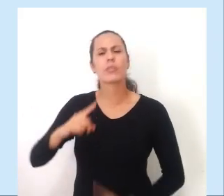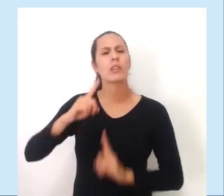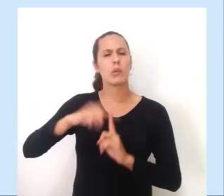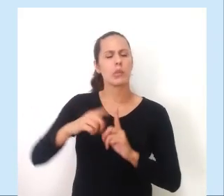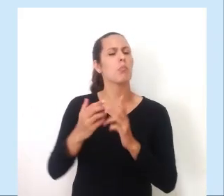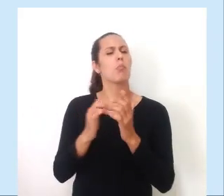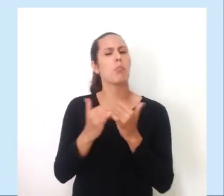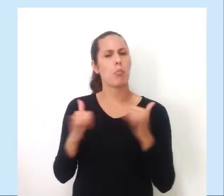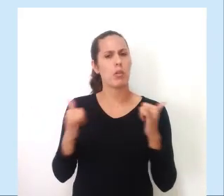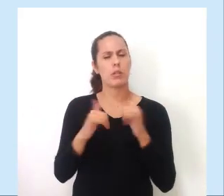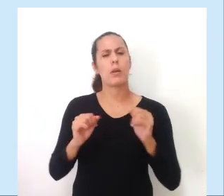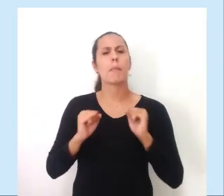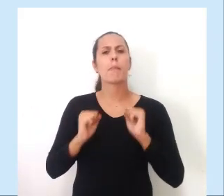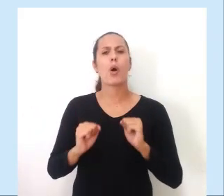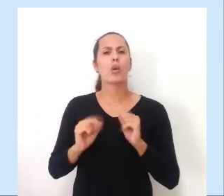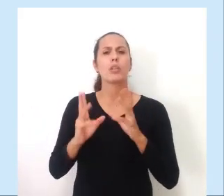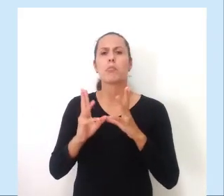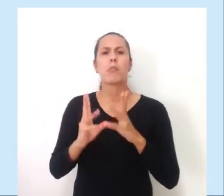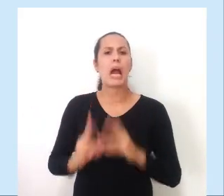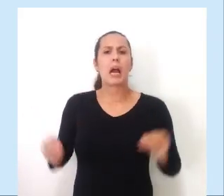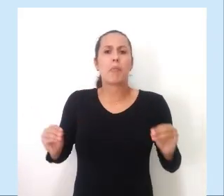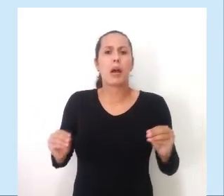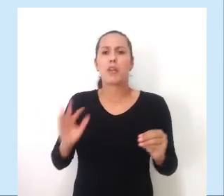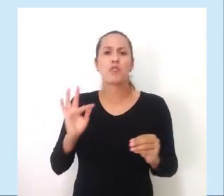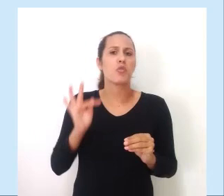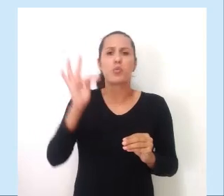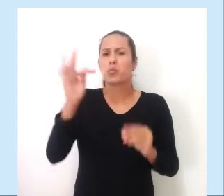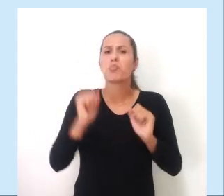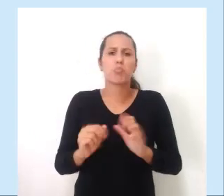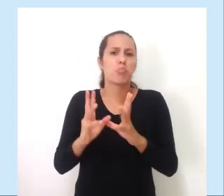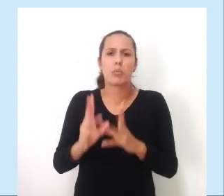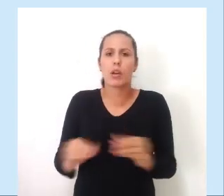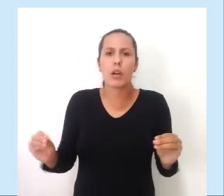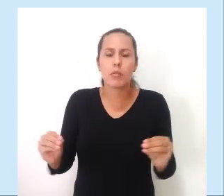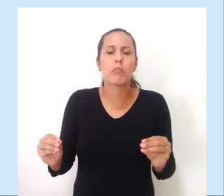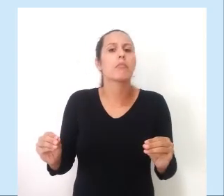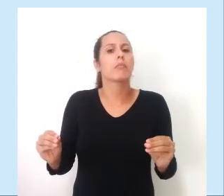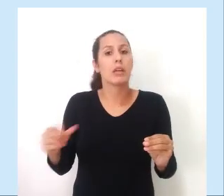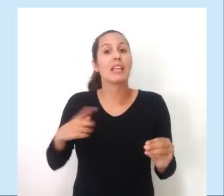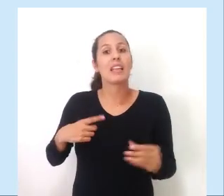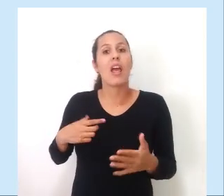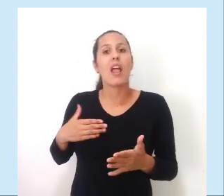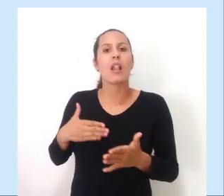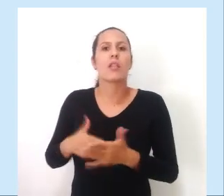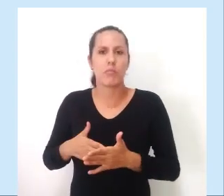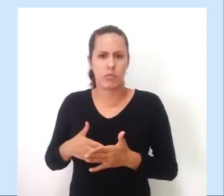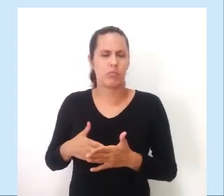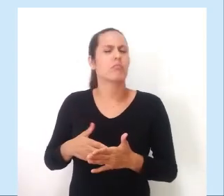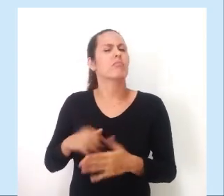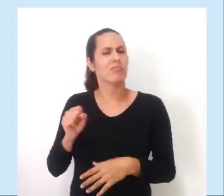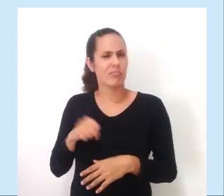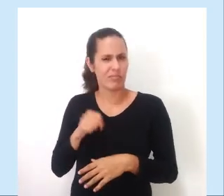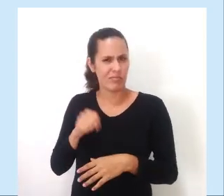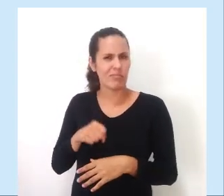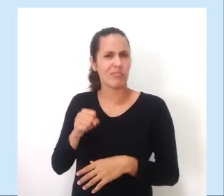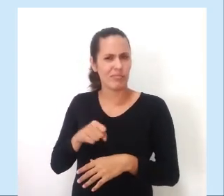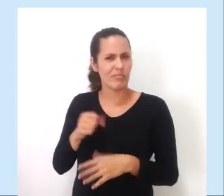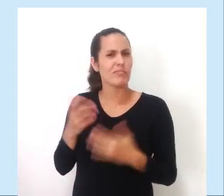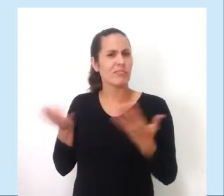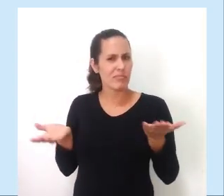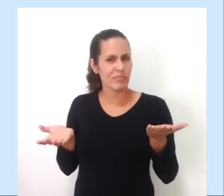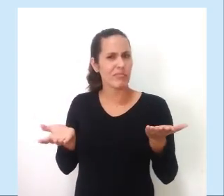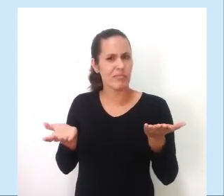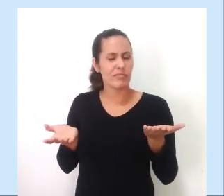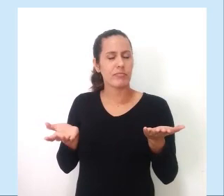energia que pode acabar, que vai se extinguir, que tem limite. A gente vai para as